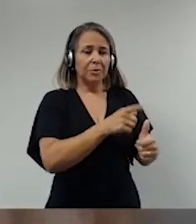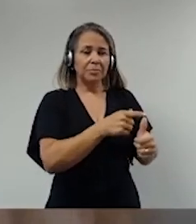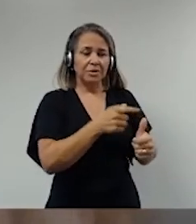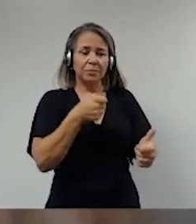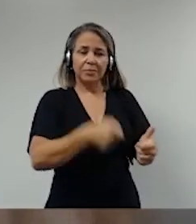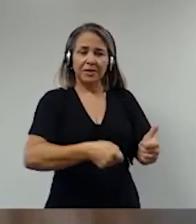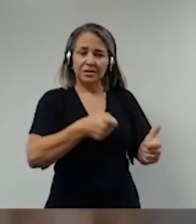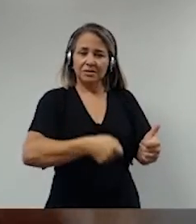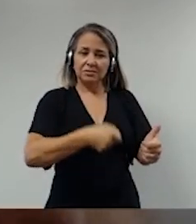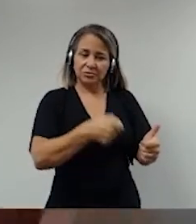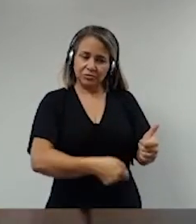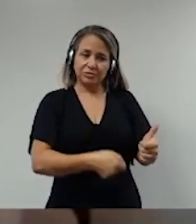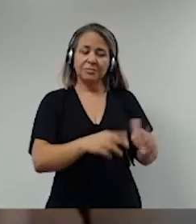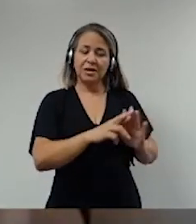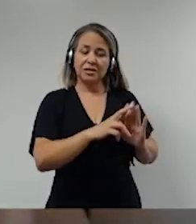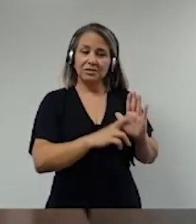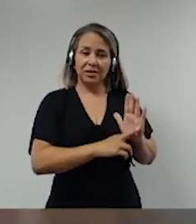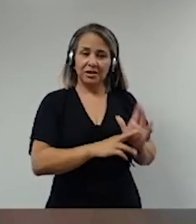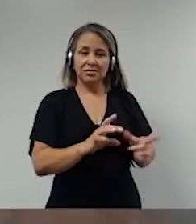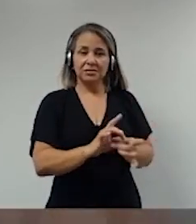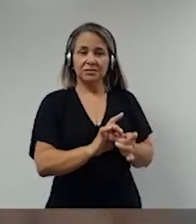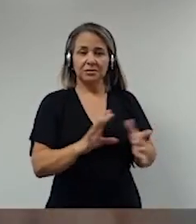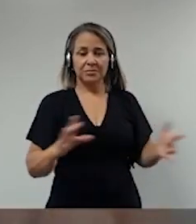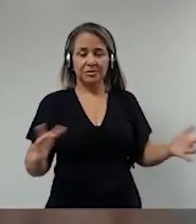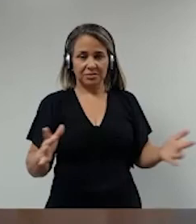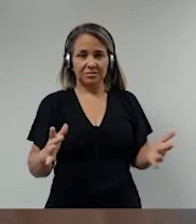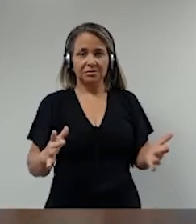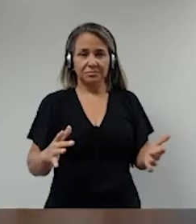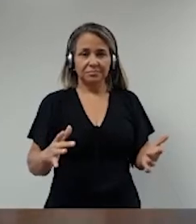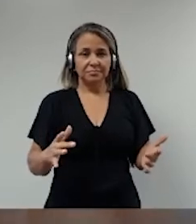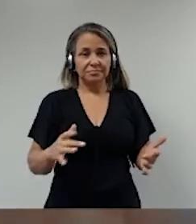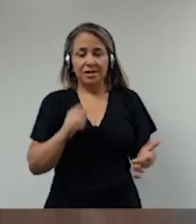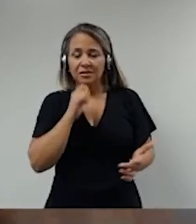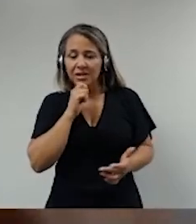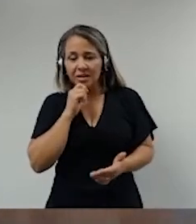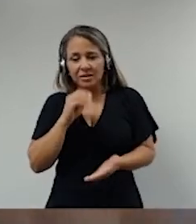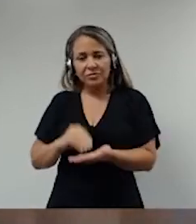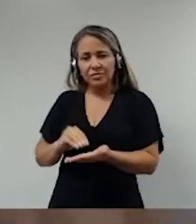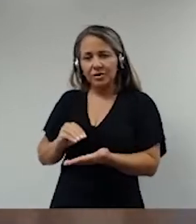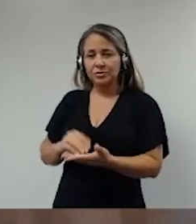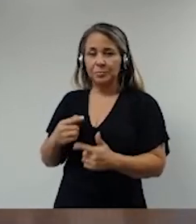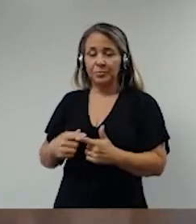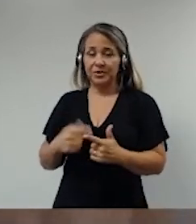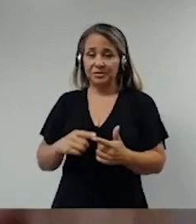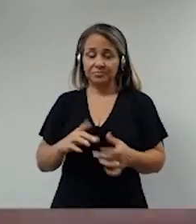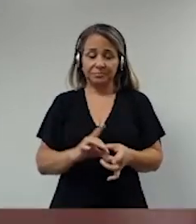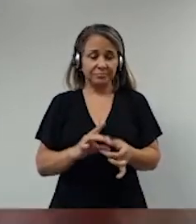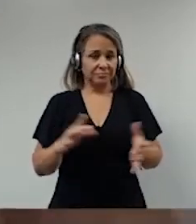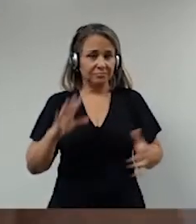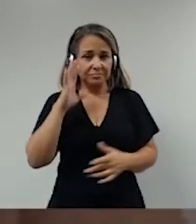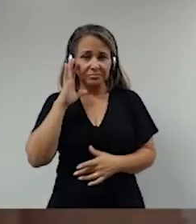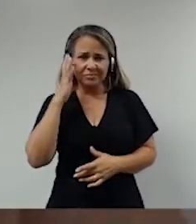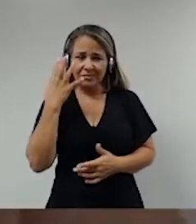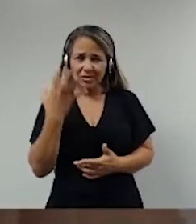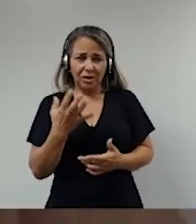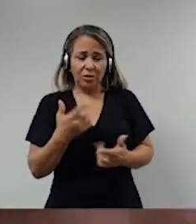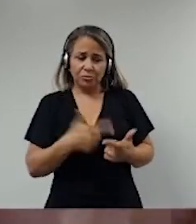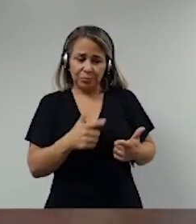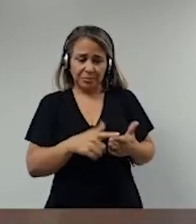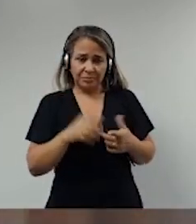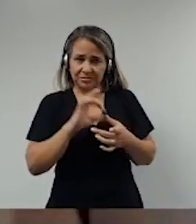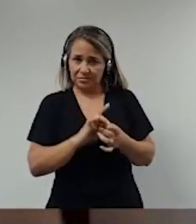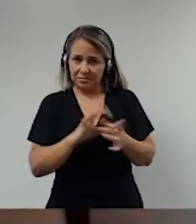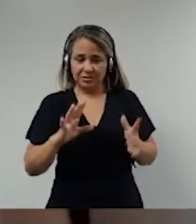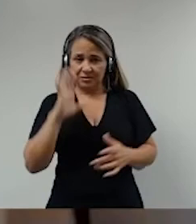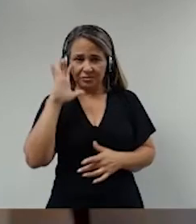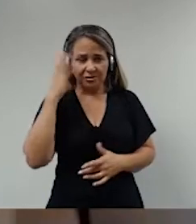garantir as regras democráticas, mesmo essas que ainda estão capenga, porque os problemas da democracia não vão resolver com menos democracia, mas sim